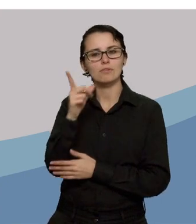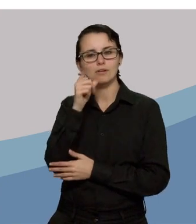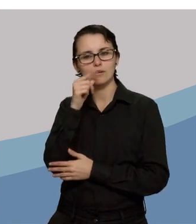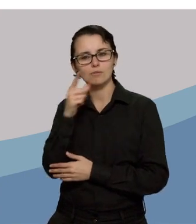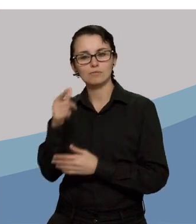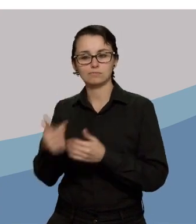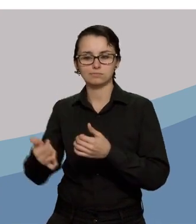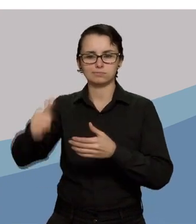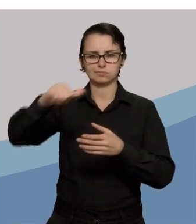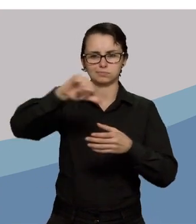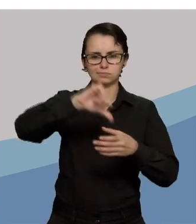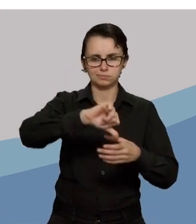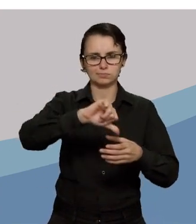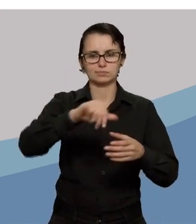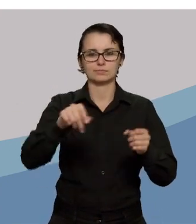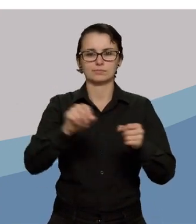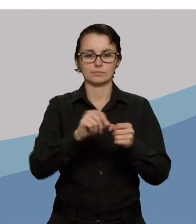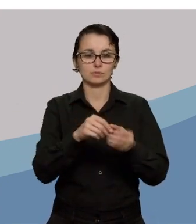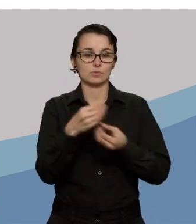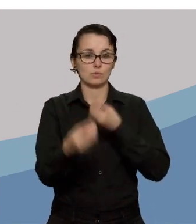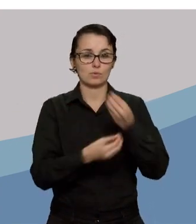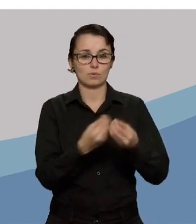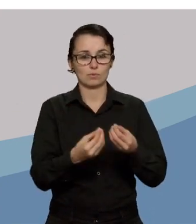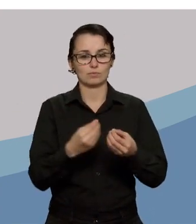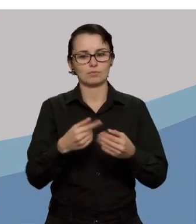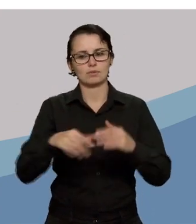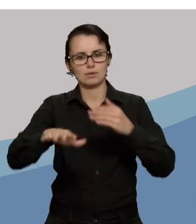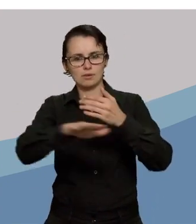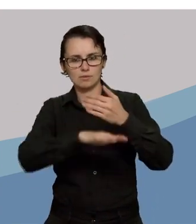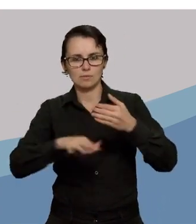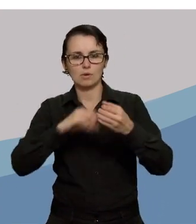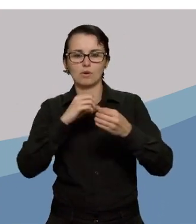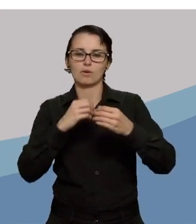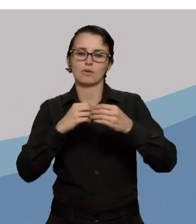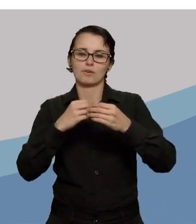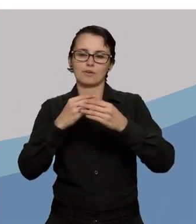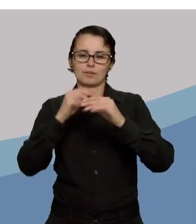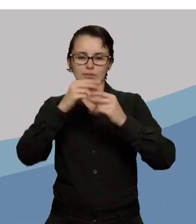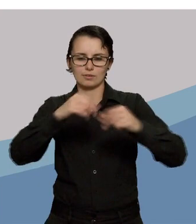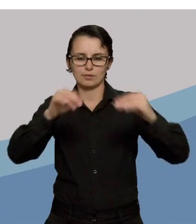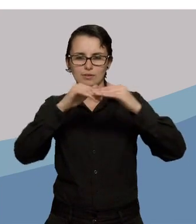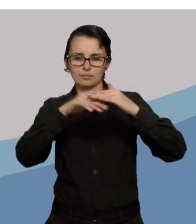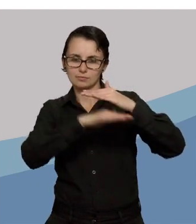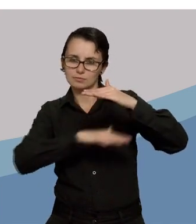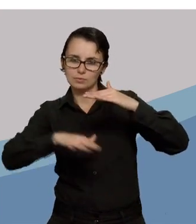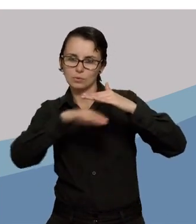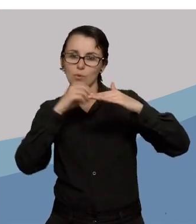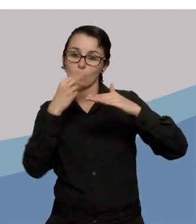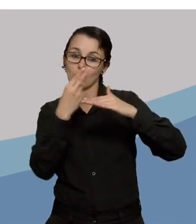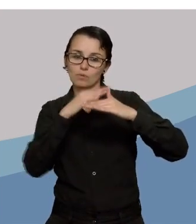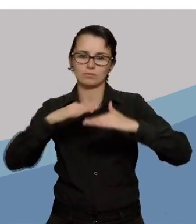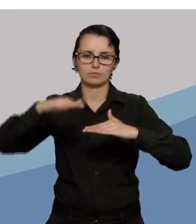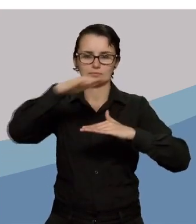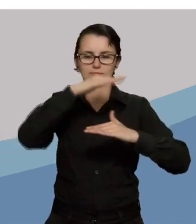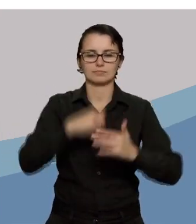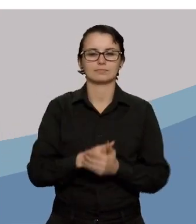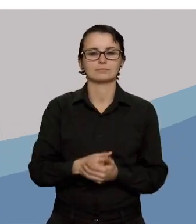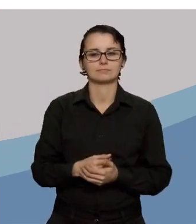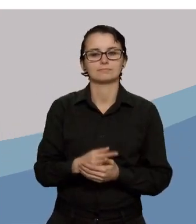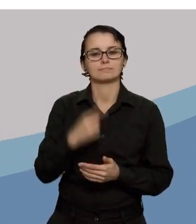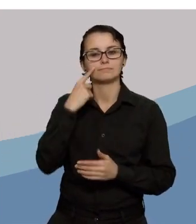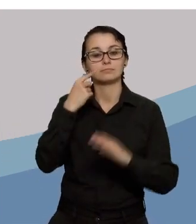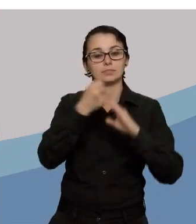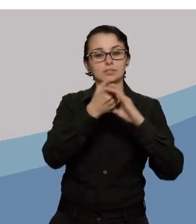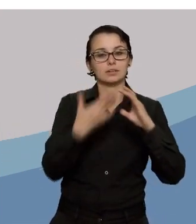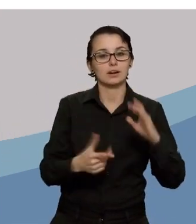o abastecimento, tanto superficiais quanto subterrâneas, para a caracterização de águas residuárias